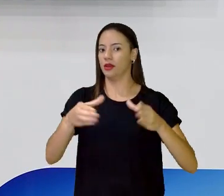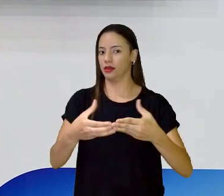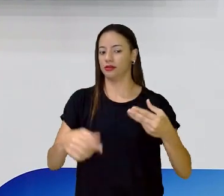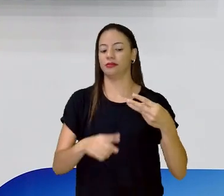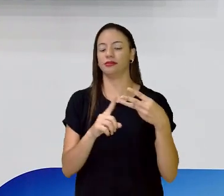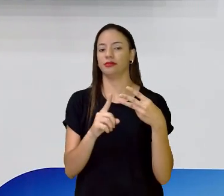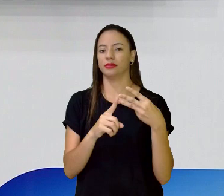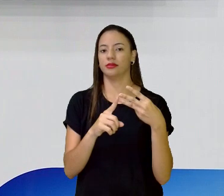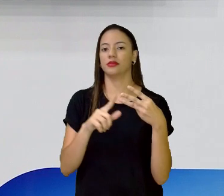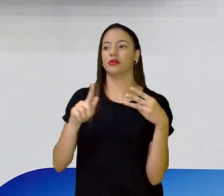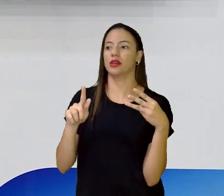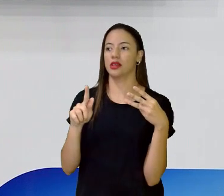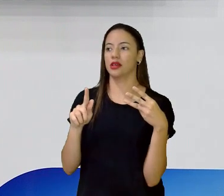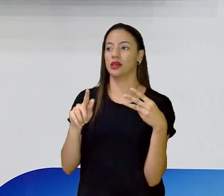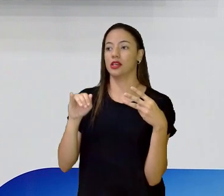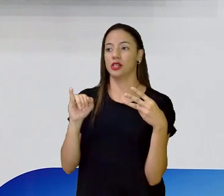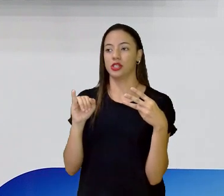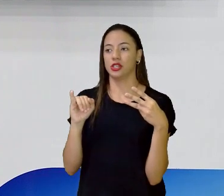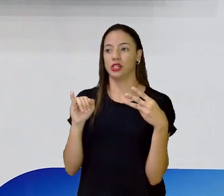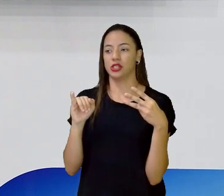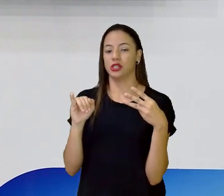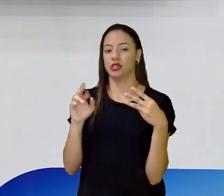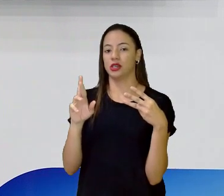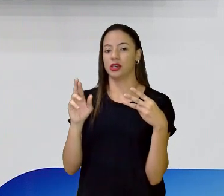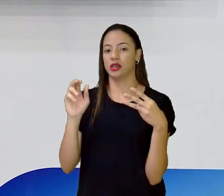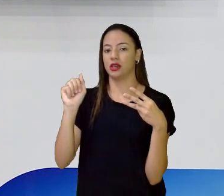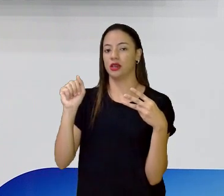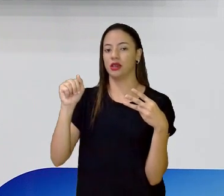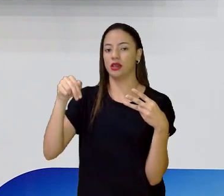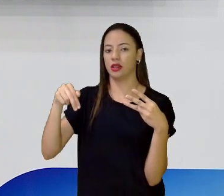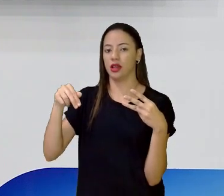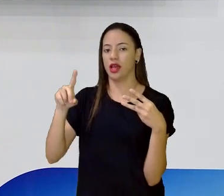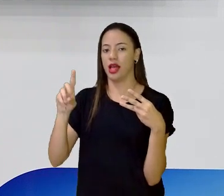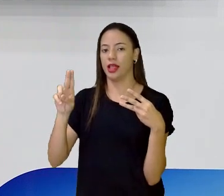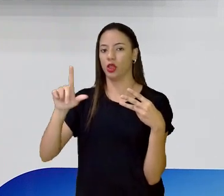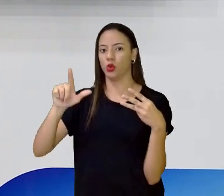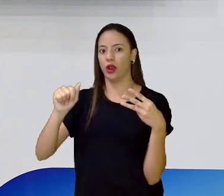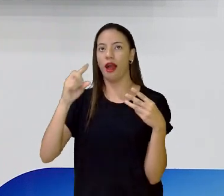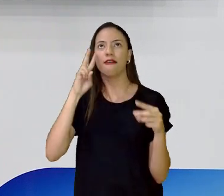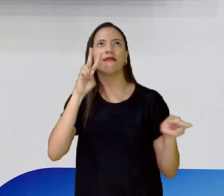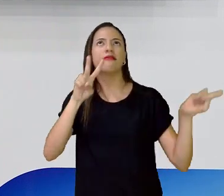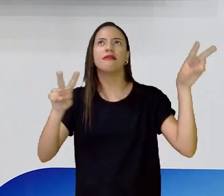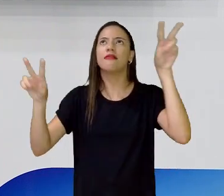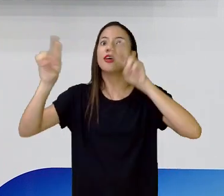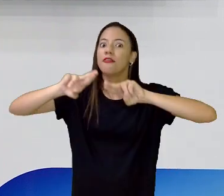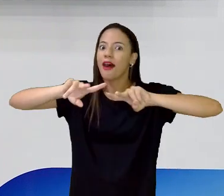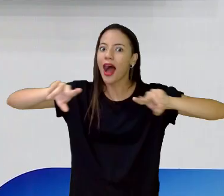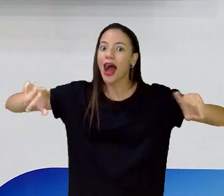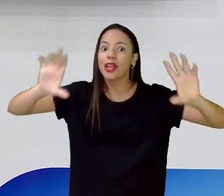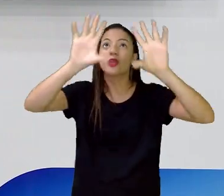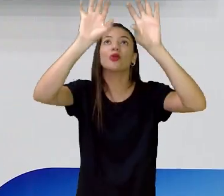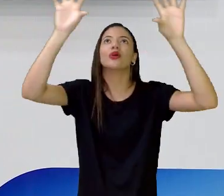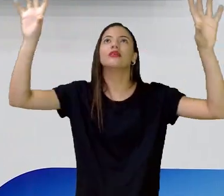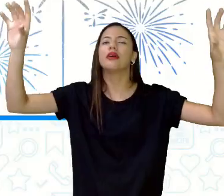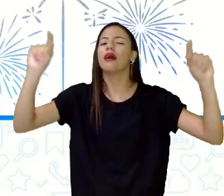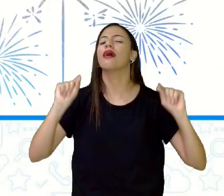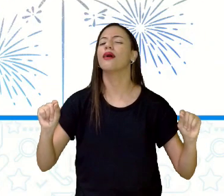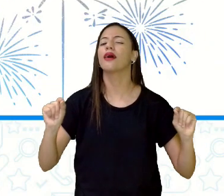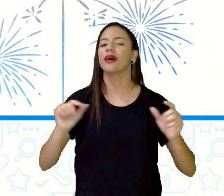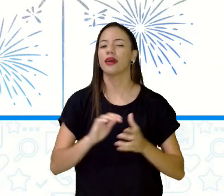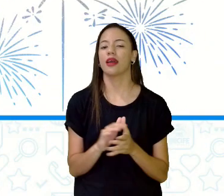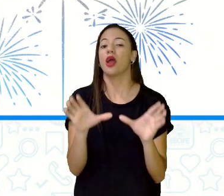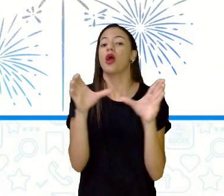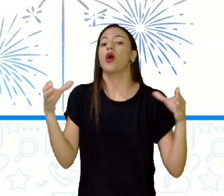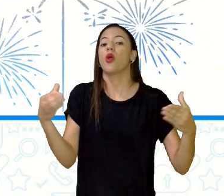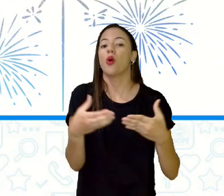coletivo, girândola. Nós vemos no céu muitas girândolas, tá? Que é o